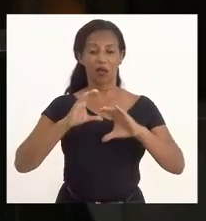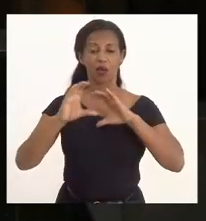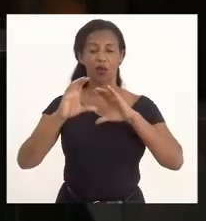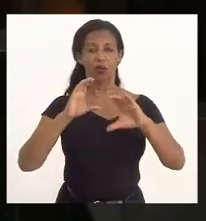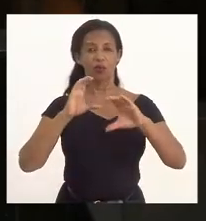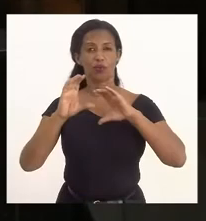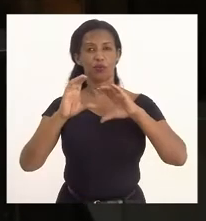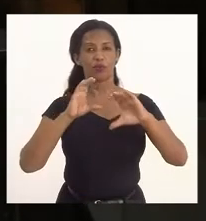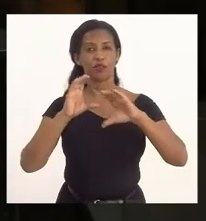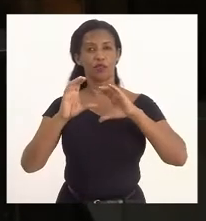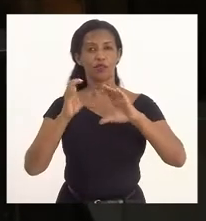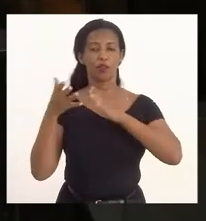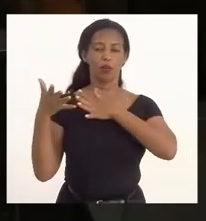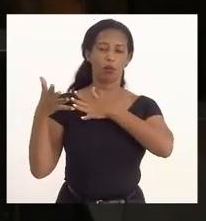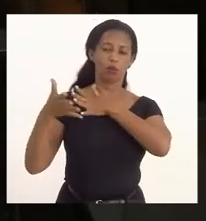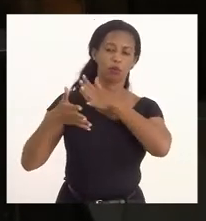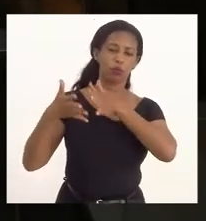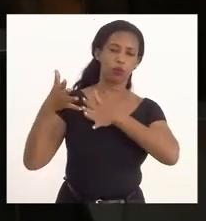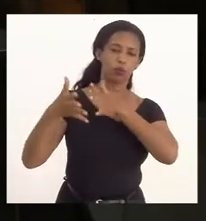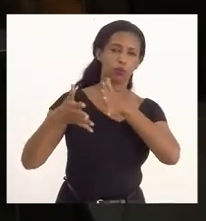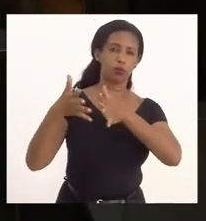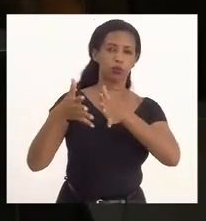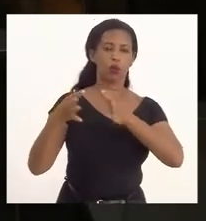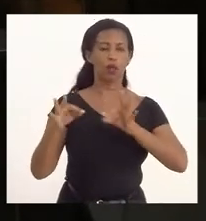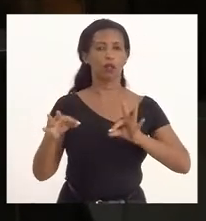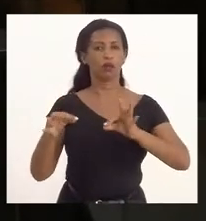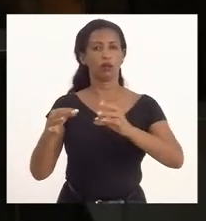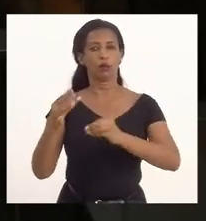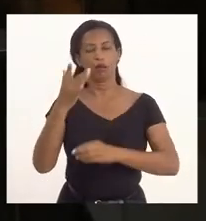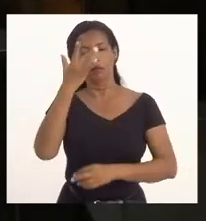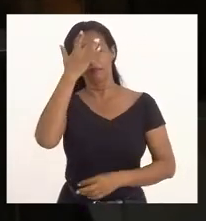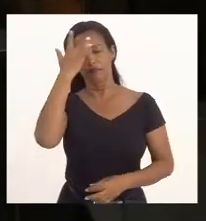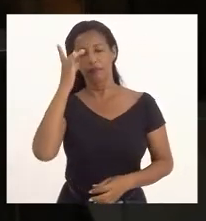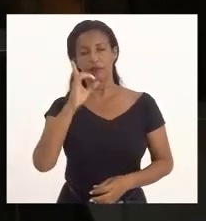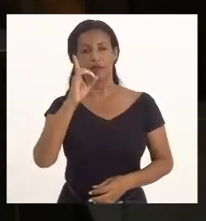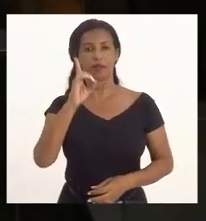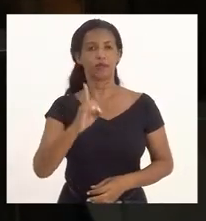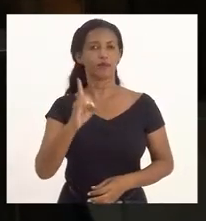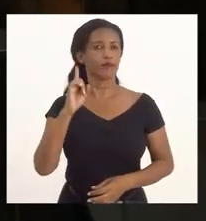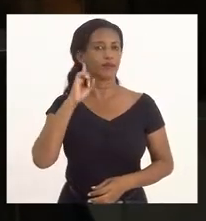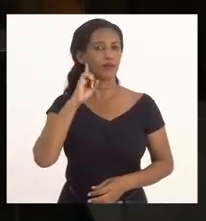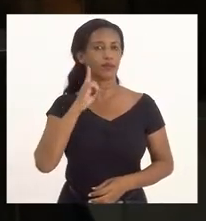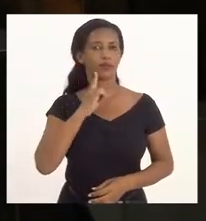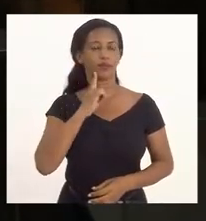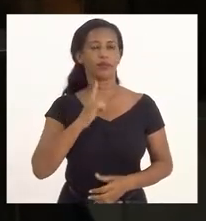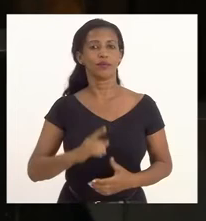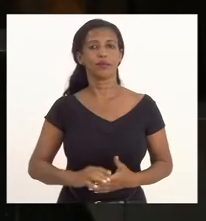nossa voz aos deficientes auditivos,